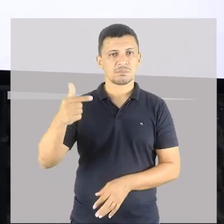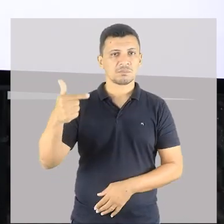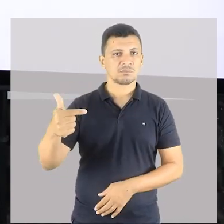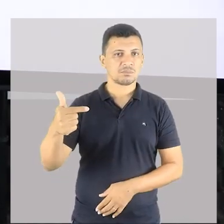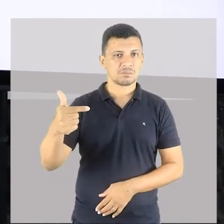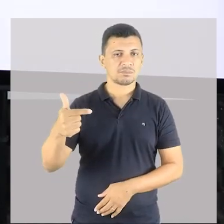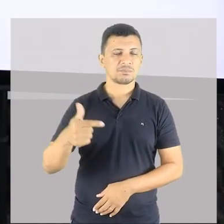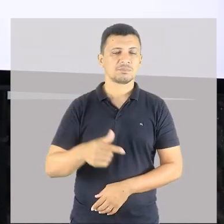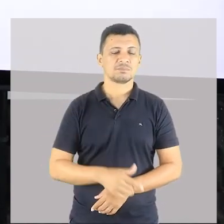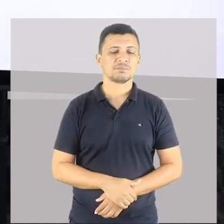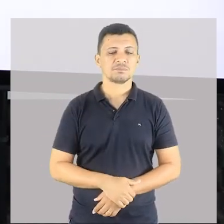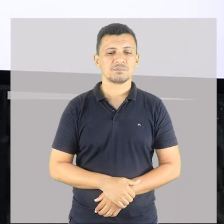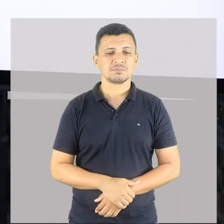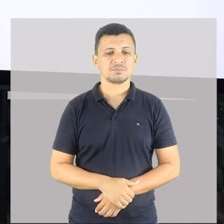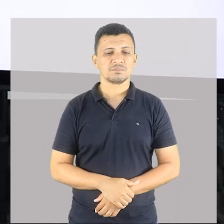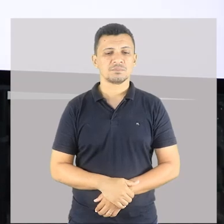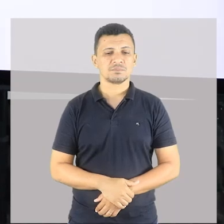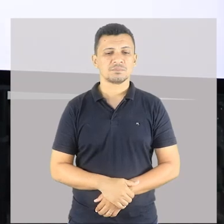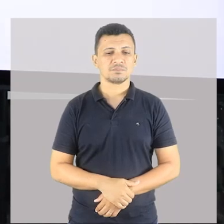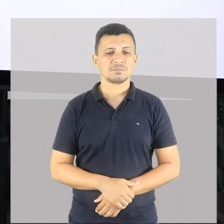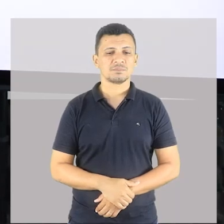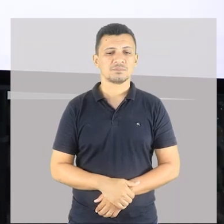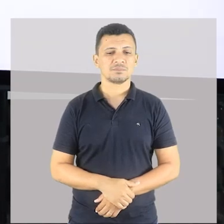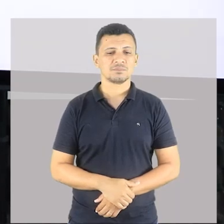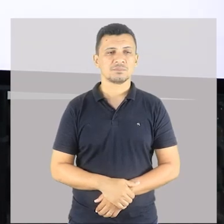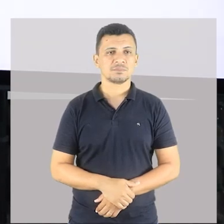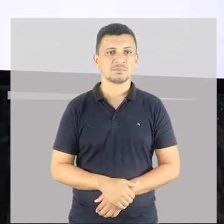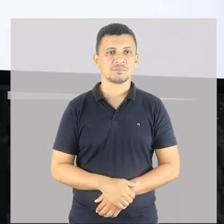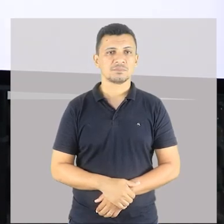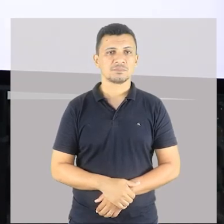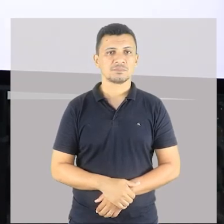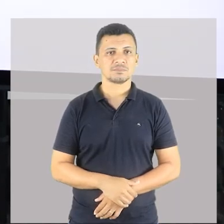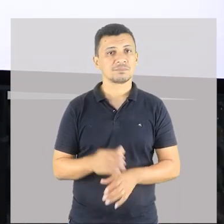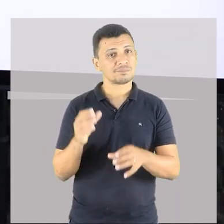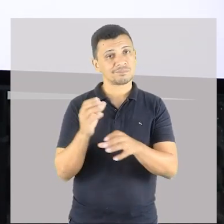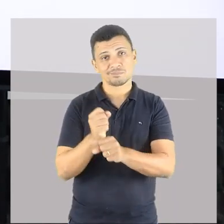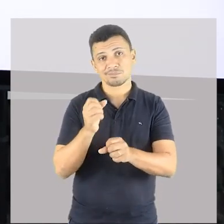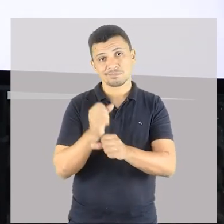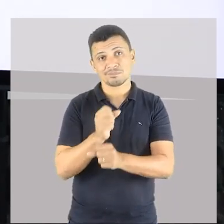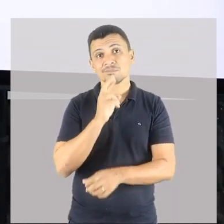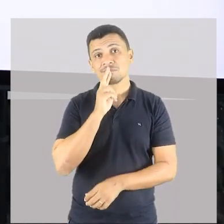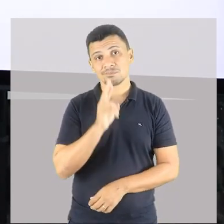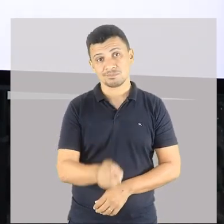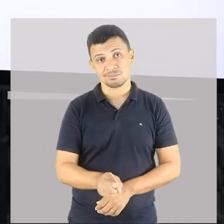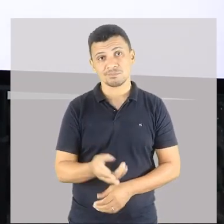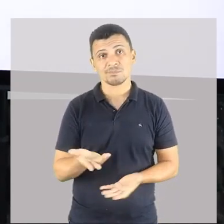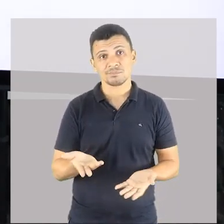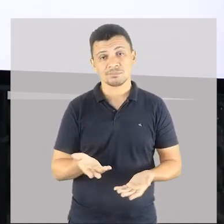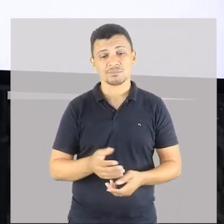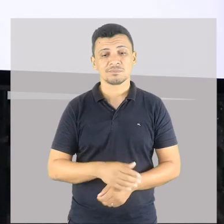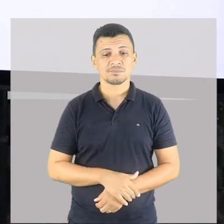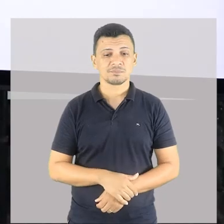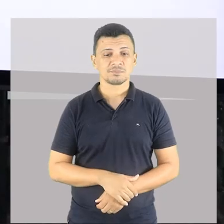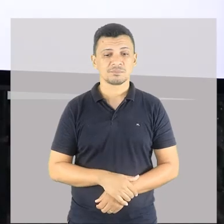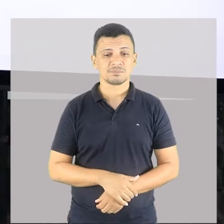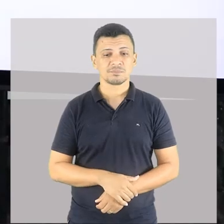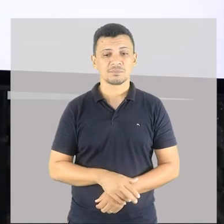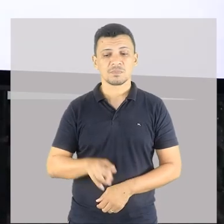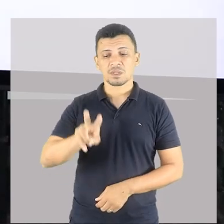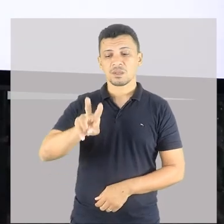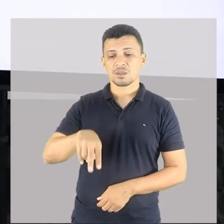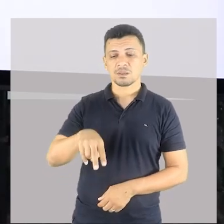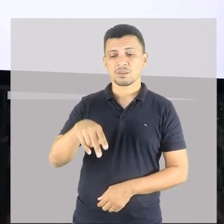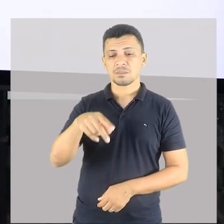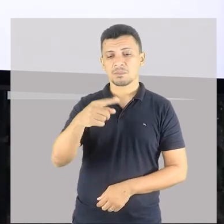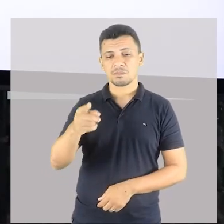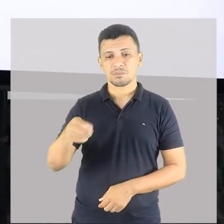3π vezes 10 a menos 2. Aí fazemos essa conta, tá? Ó, esse número π aqui,